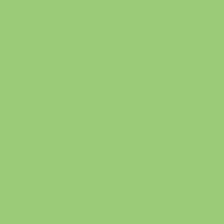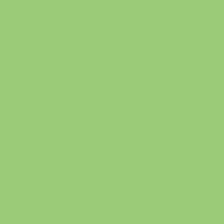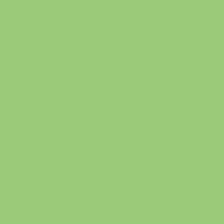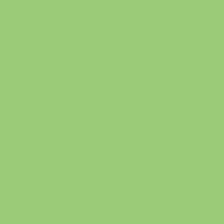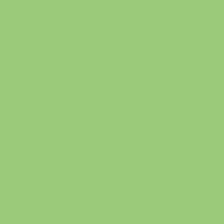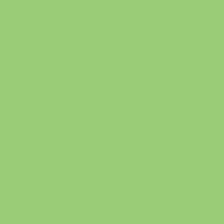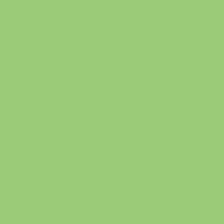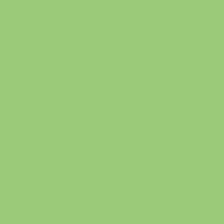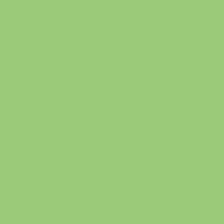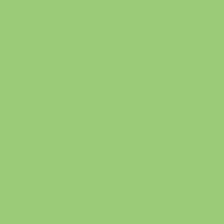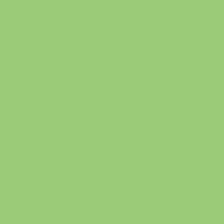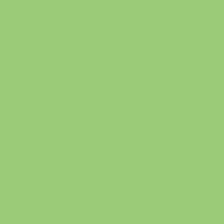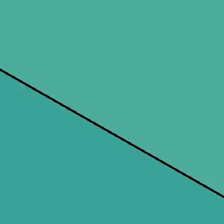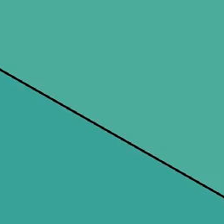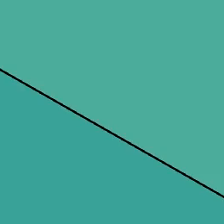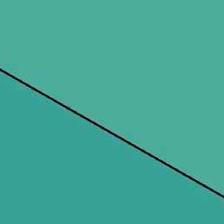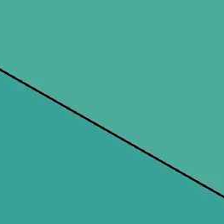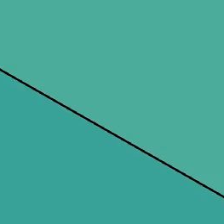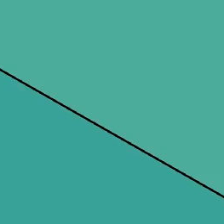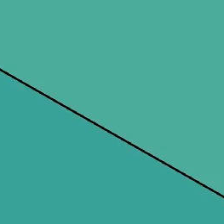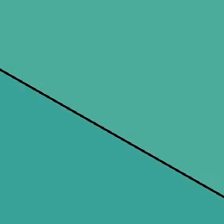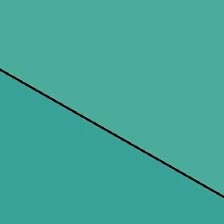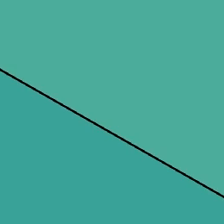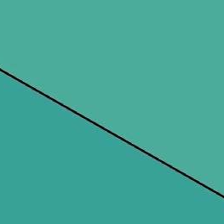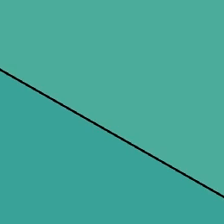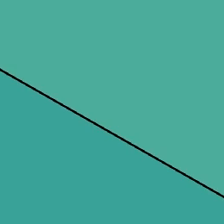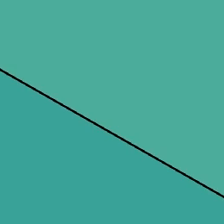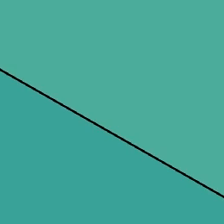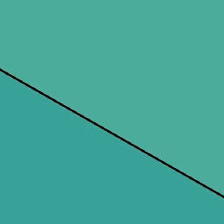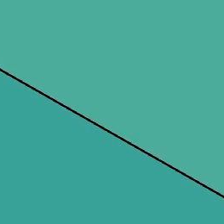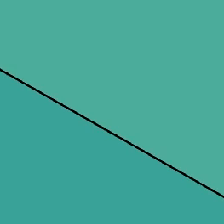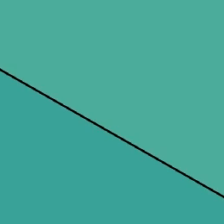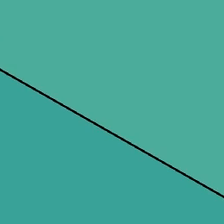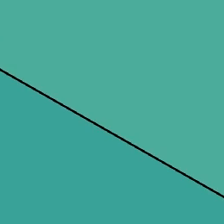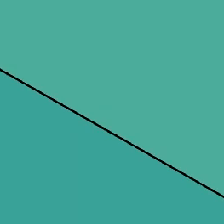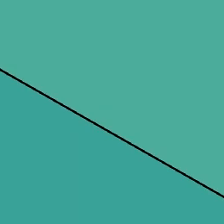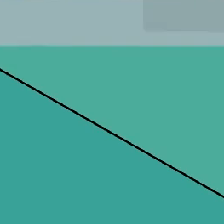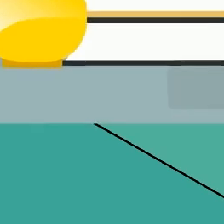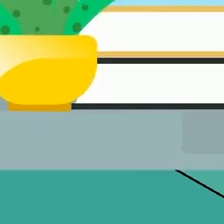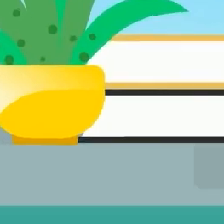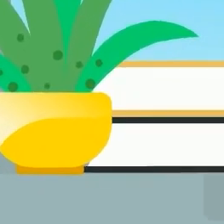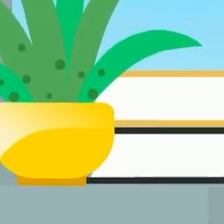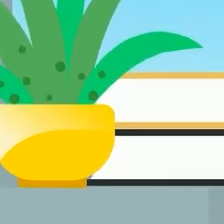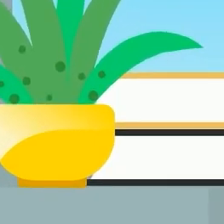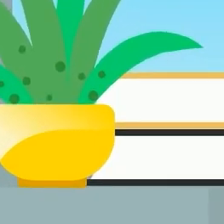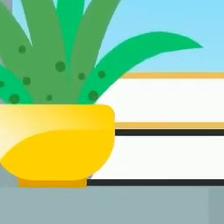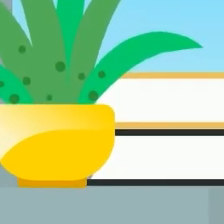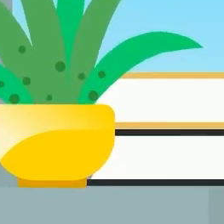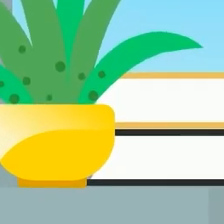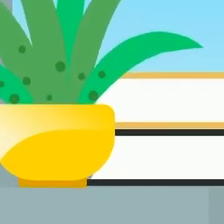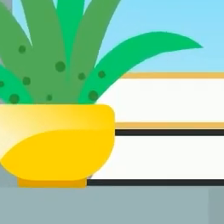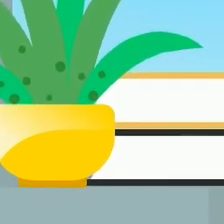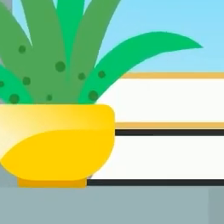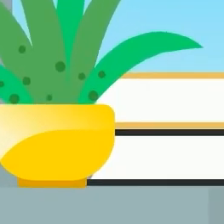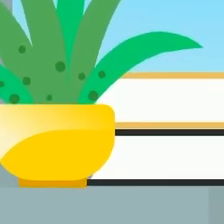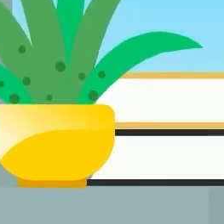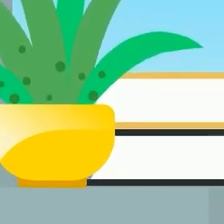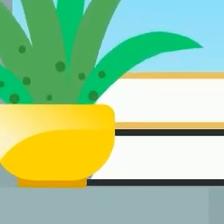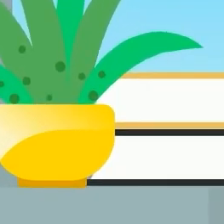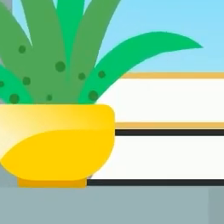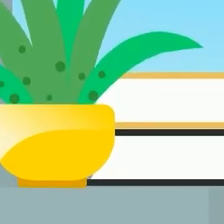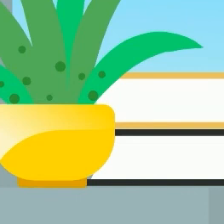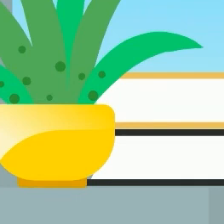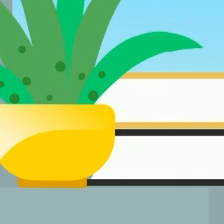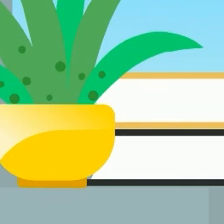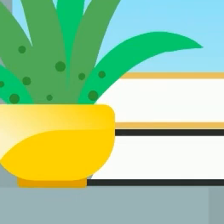que vive. Acompanhamos diariamente na mídia as consequências constantes da interferência do homem no meio ambiente.